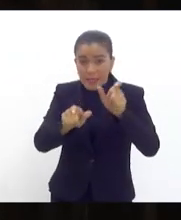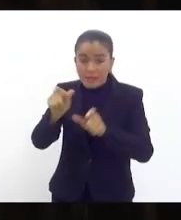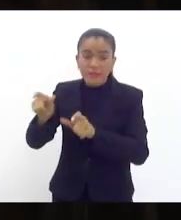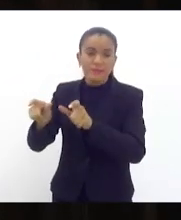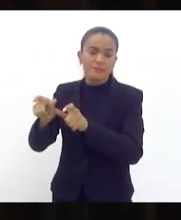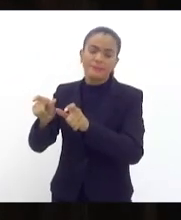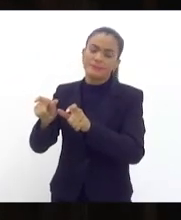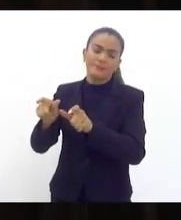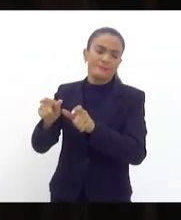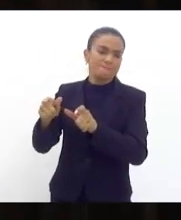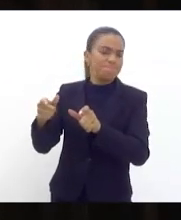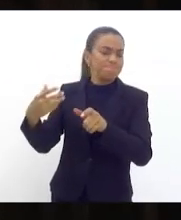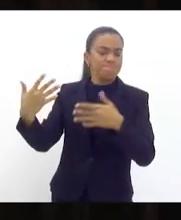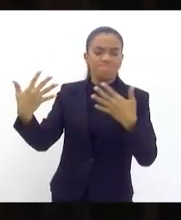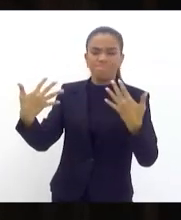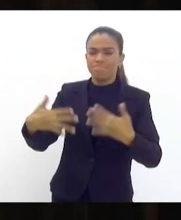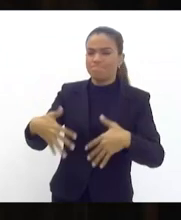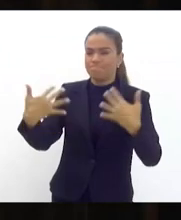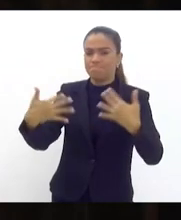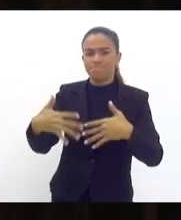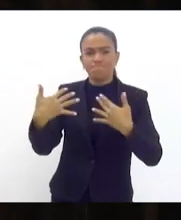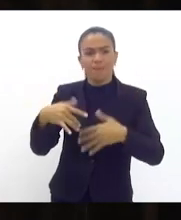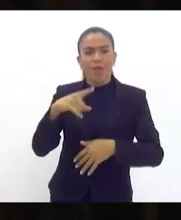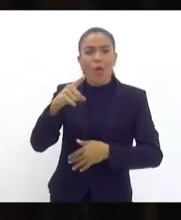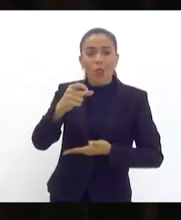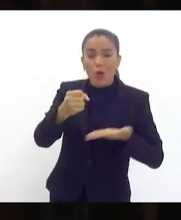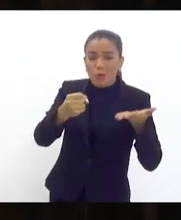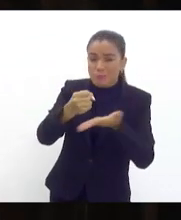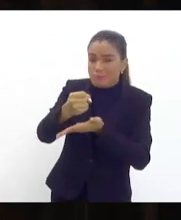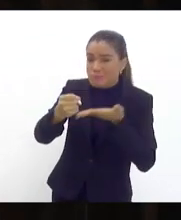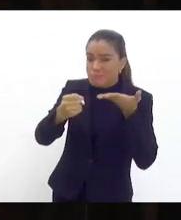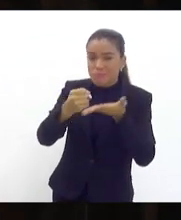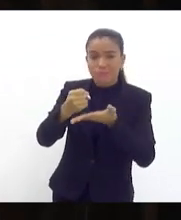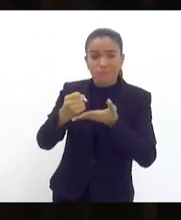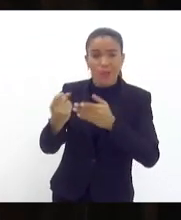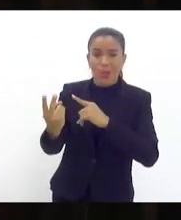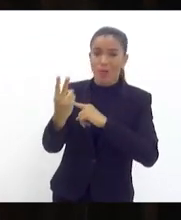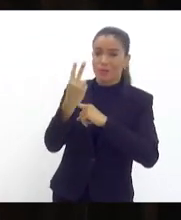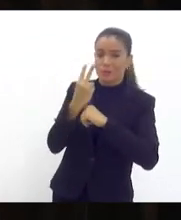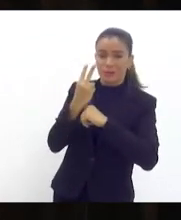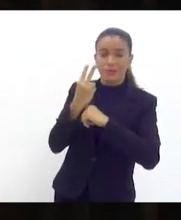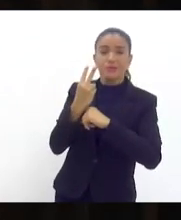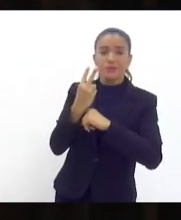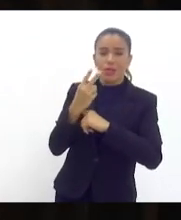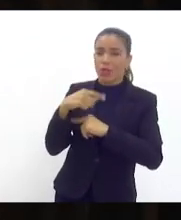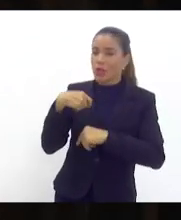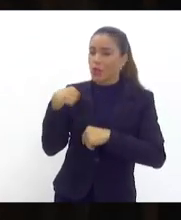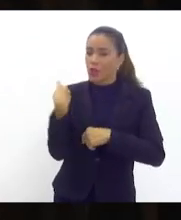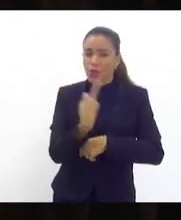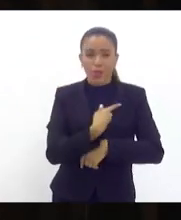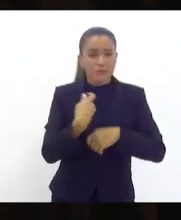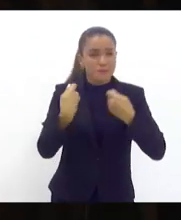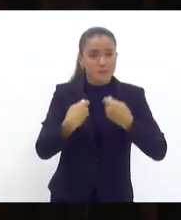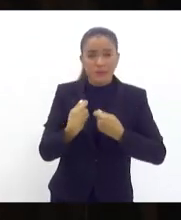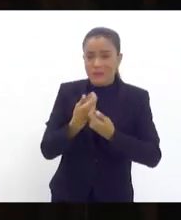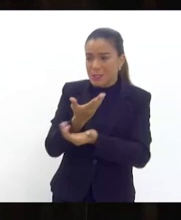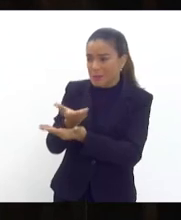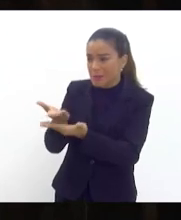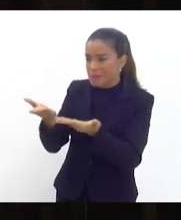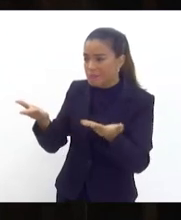dúvida são o nosso alicerce aqui só na segurança nós precisamos dele